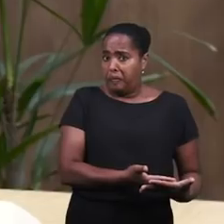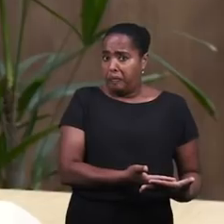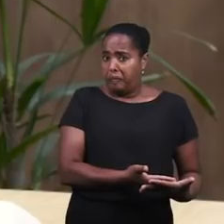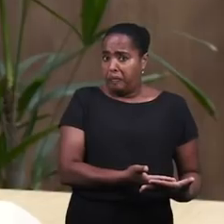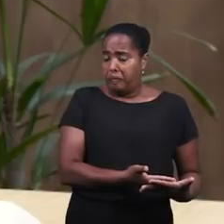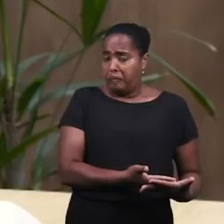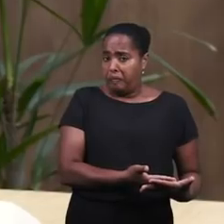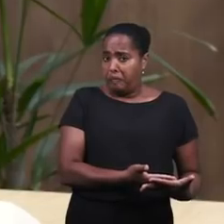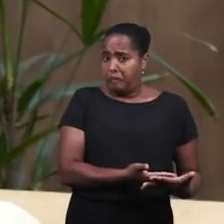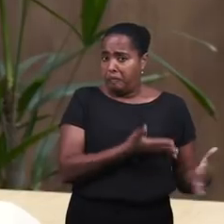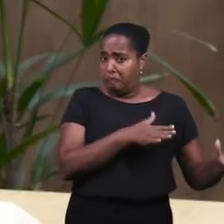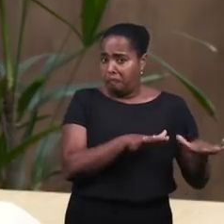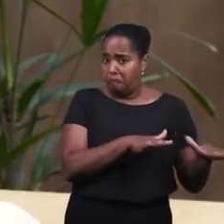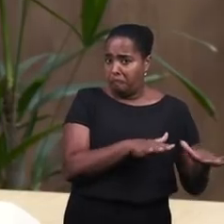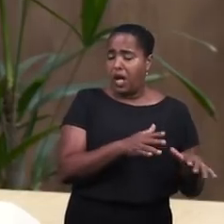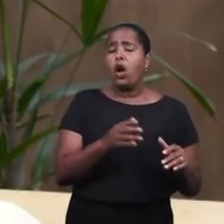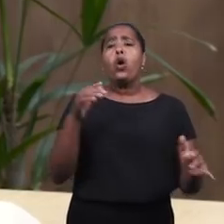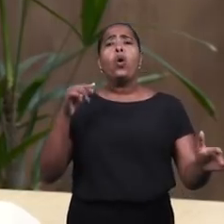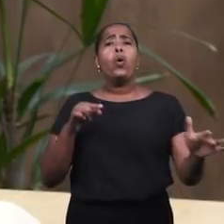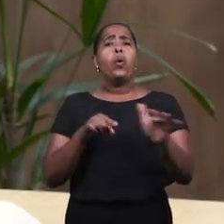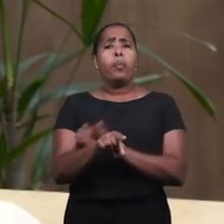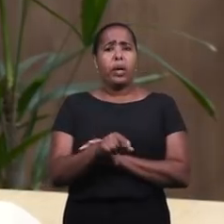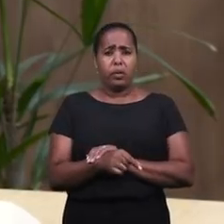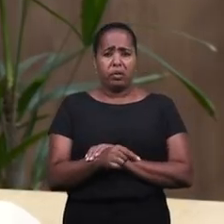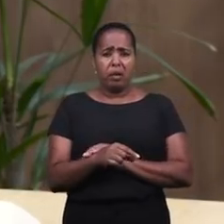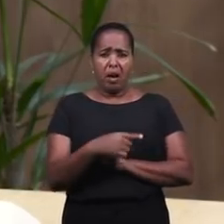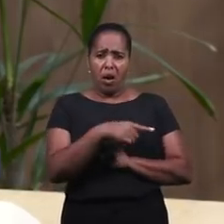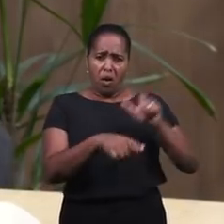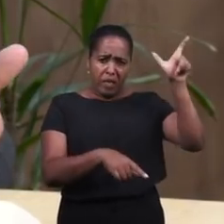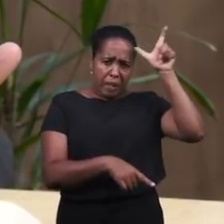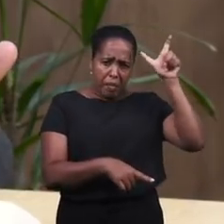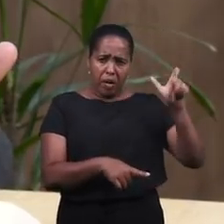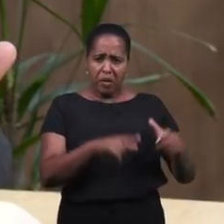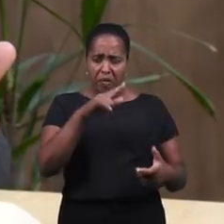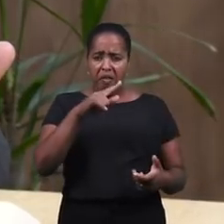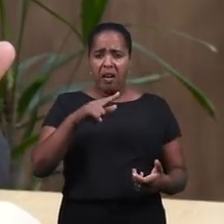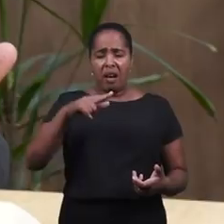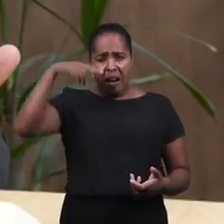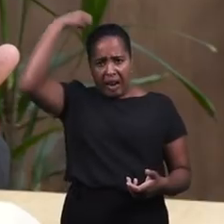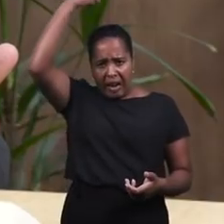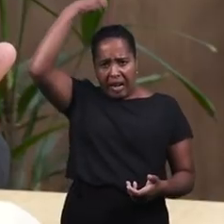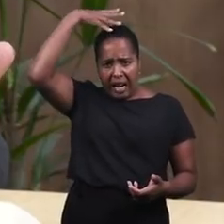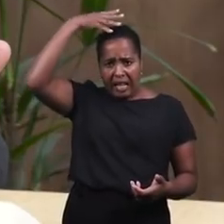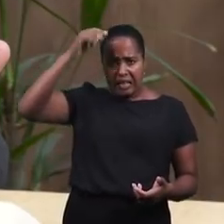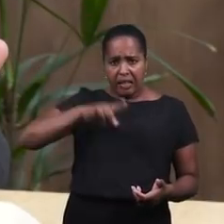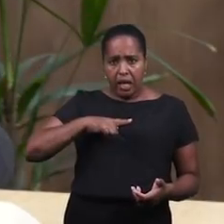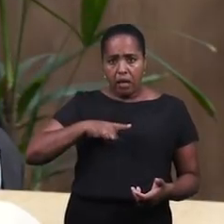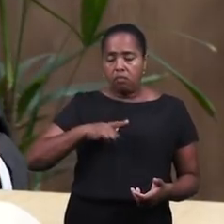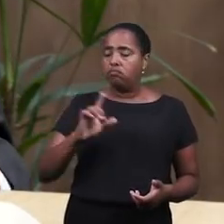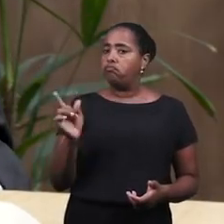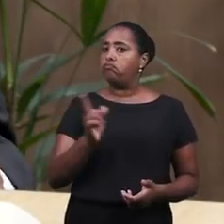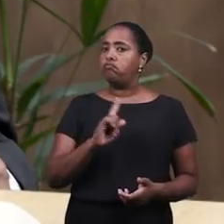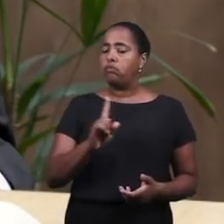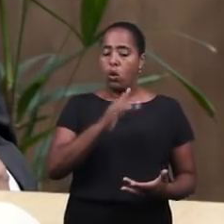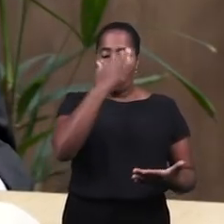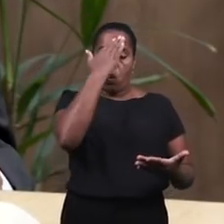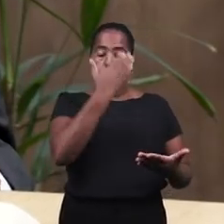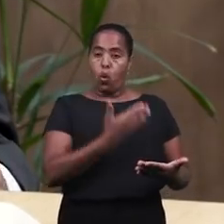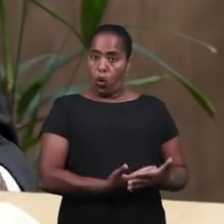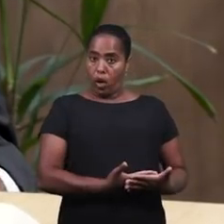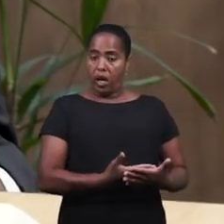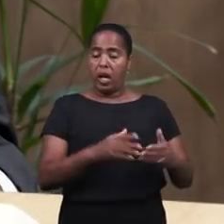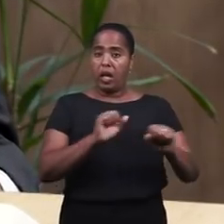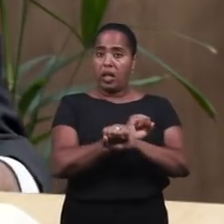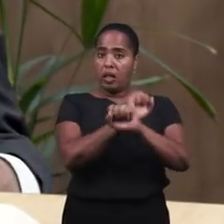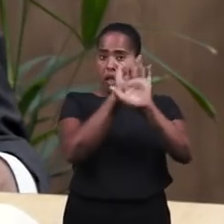creem e estremecem. E eu pergunto, eles têm a graça? Não tem. Então, esse crer